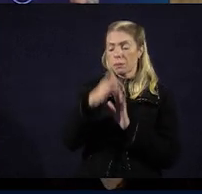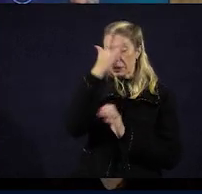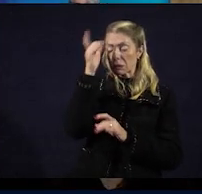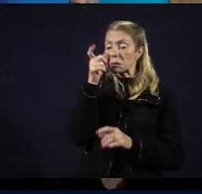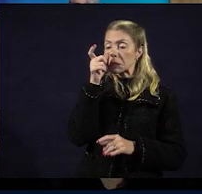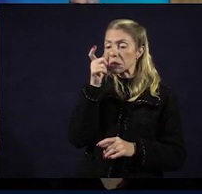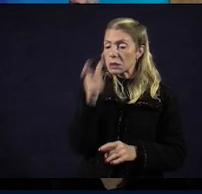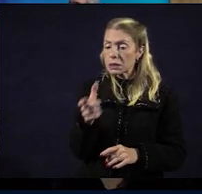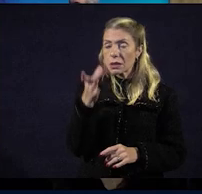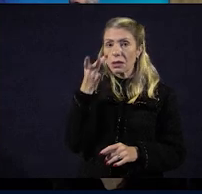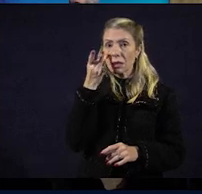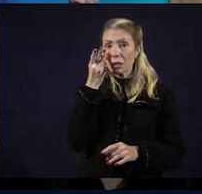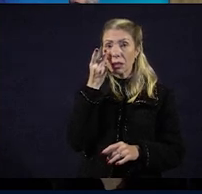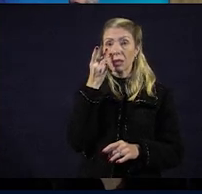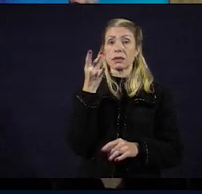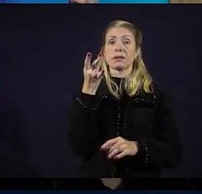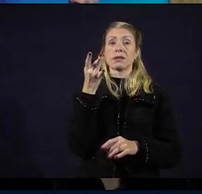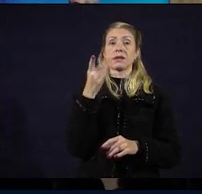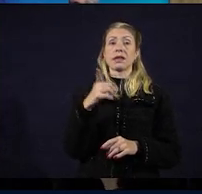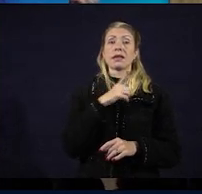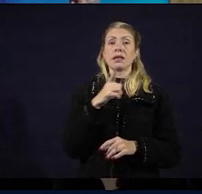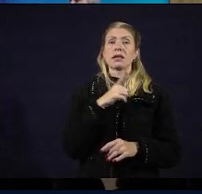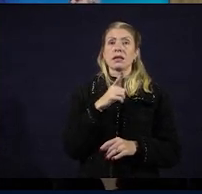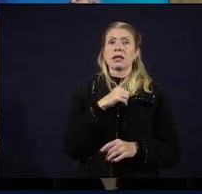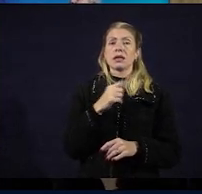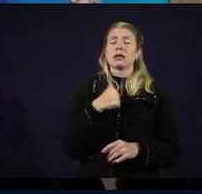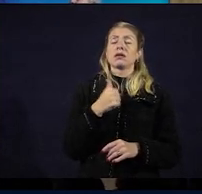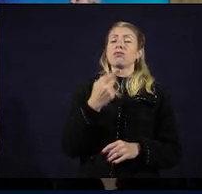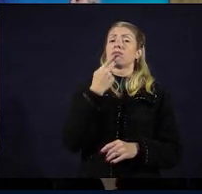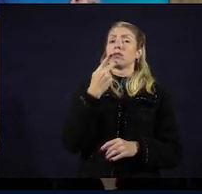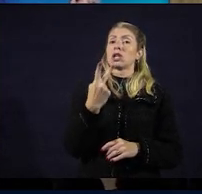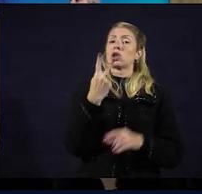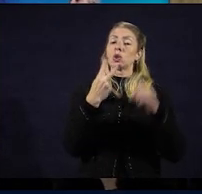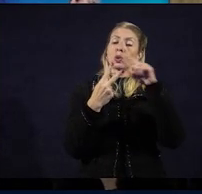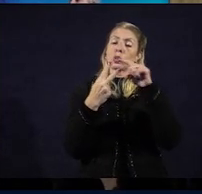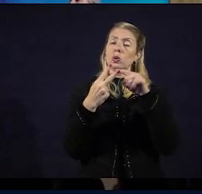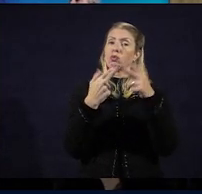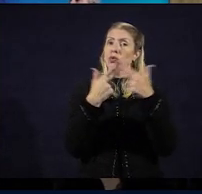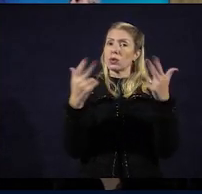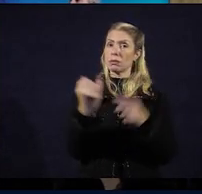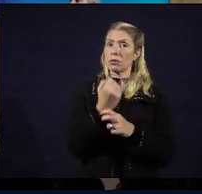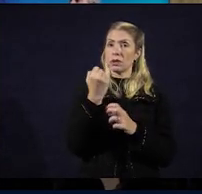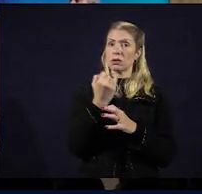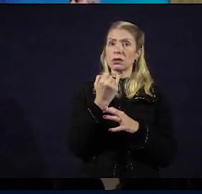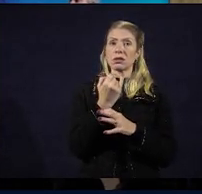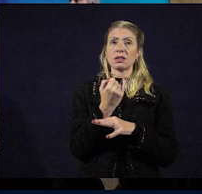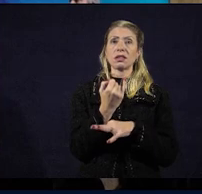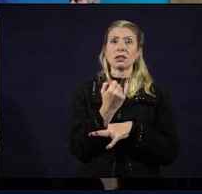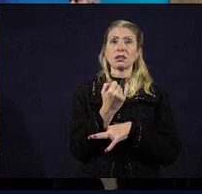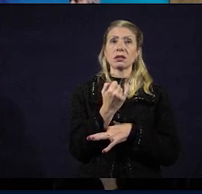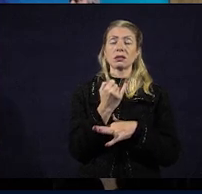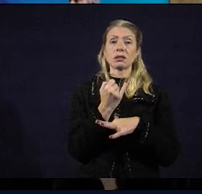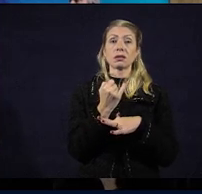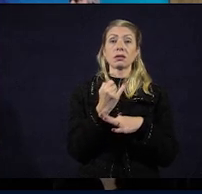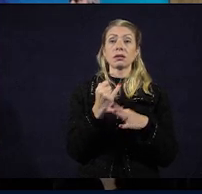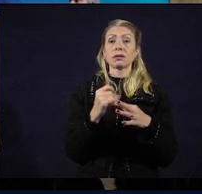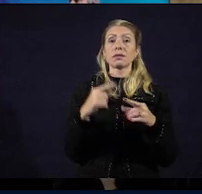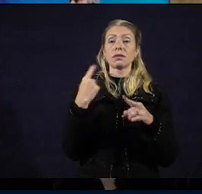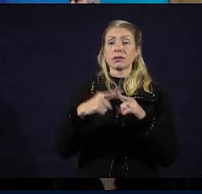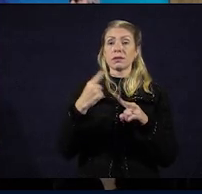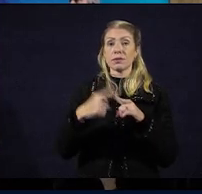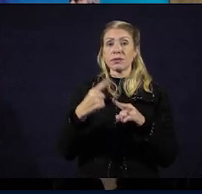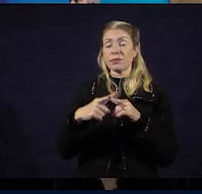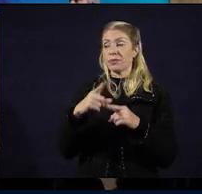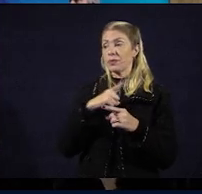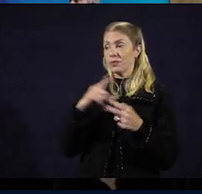é eu colocaria mais dois pontos complementando né um dos pontos